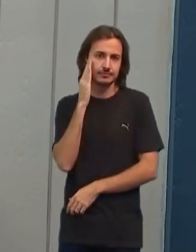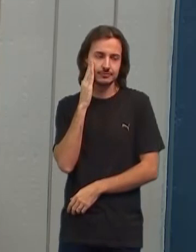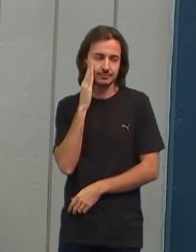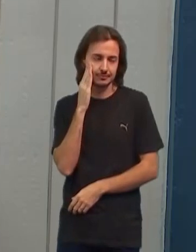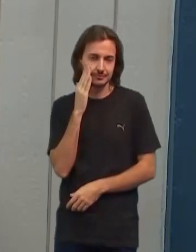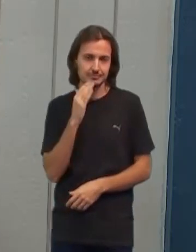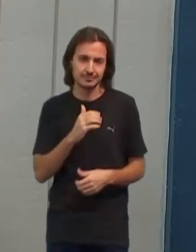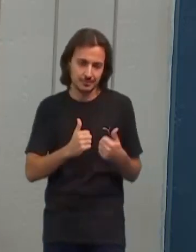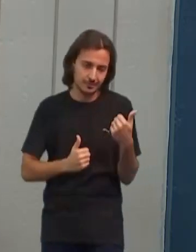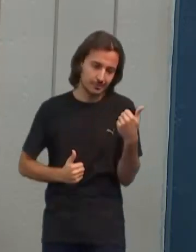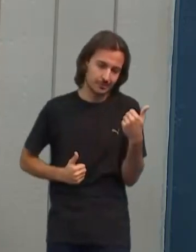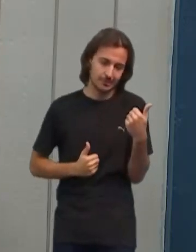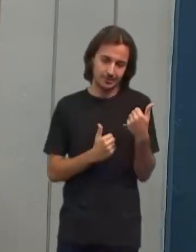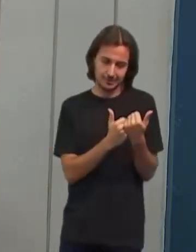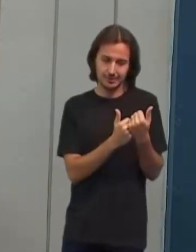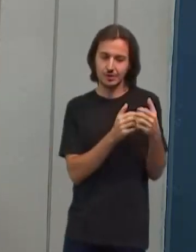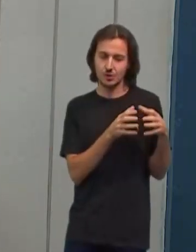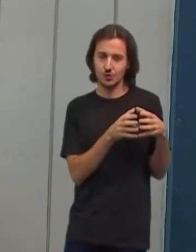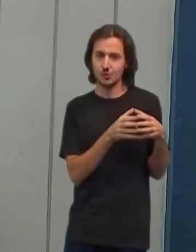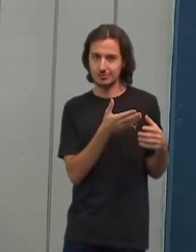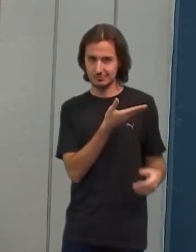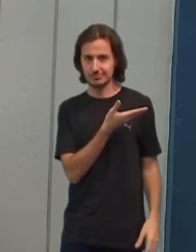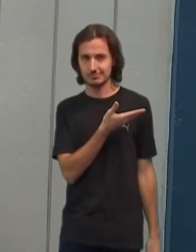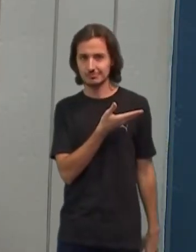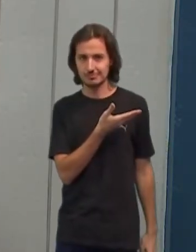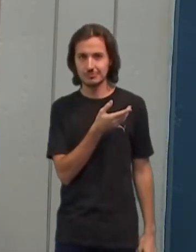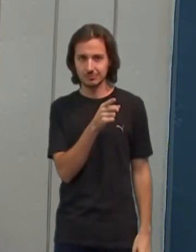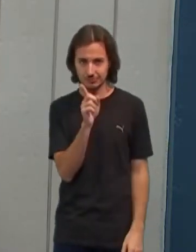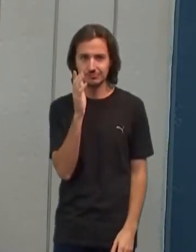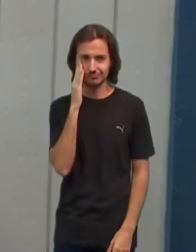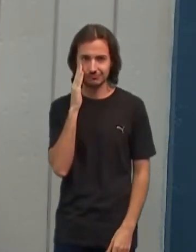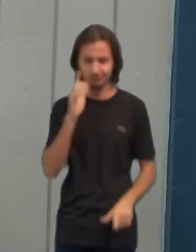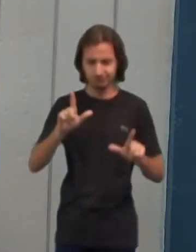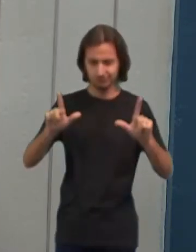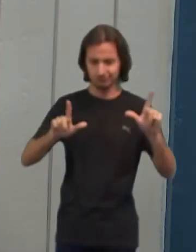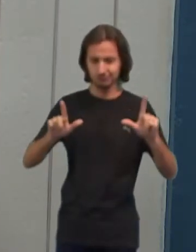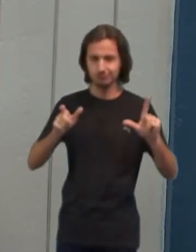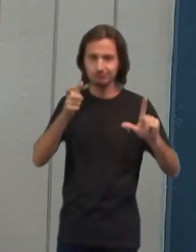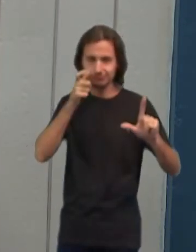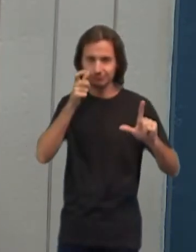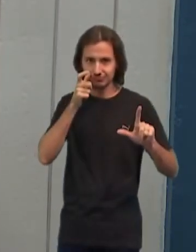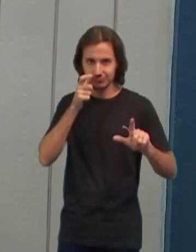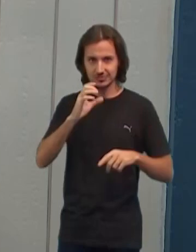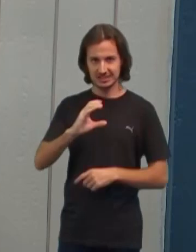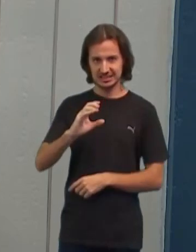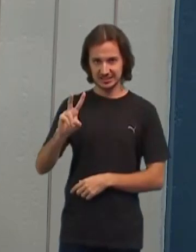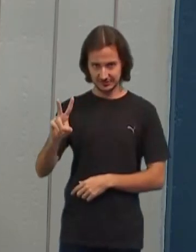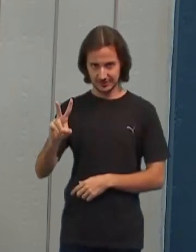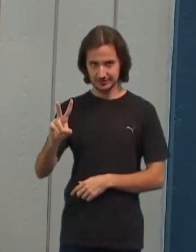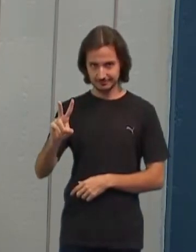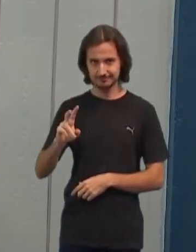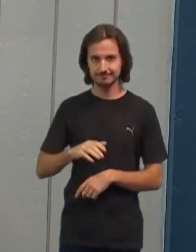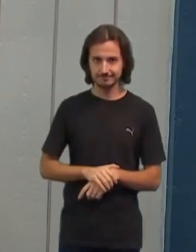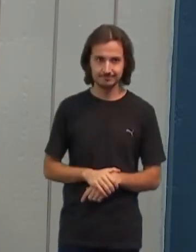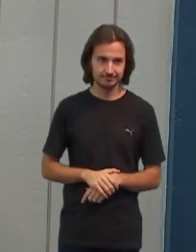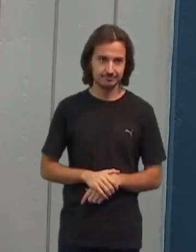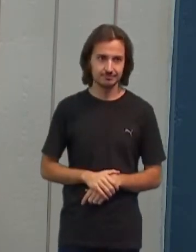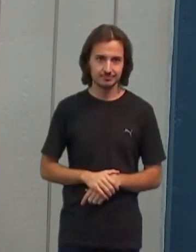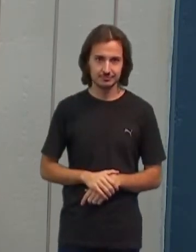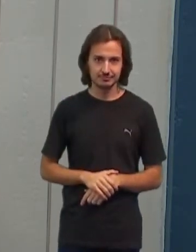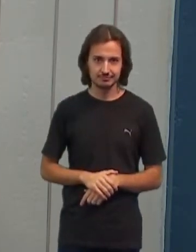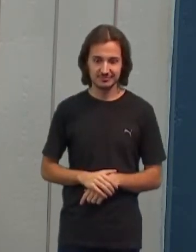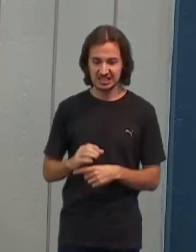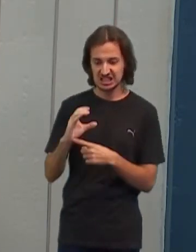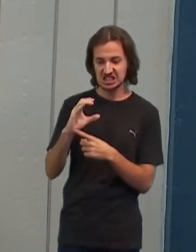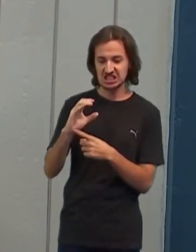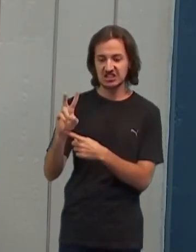um partido aí, que você pode ter visto aí esses dias na televisão, né? O Comando Vermelho. Ninguém fala do Comando Vermelho. As